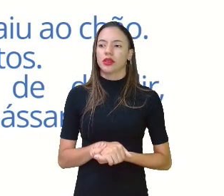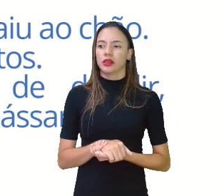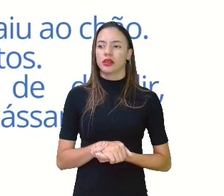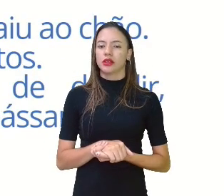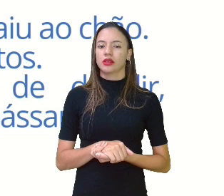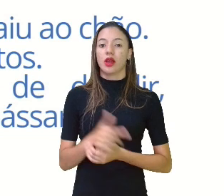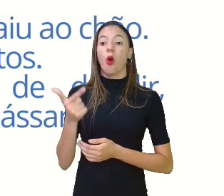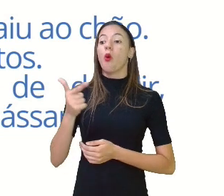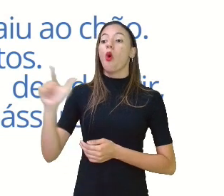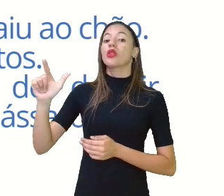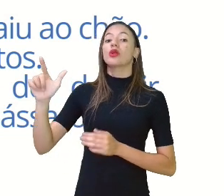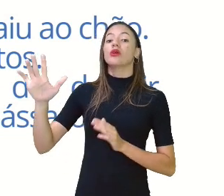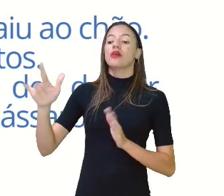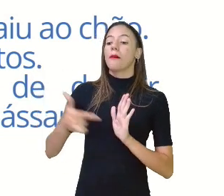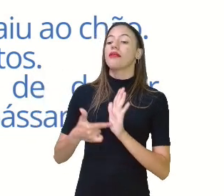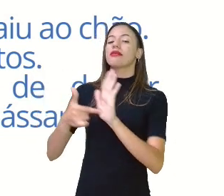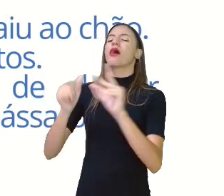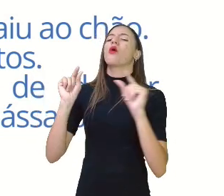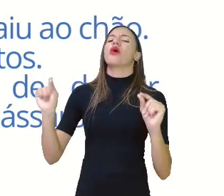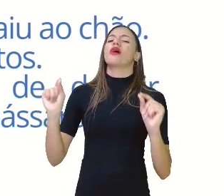que o outro pode me apresentar?